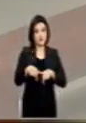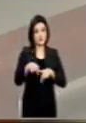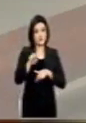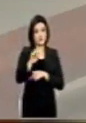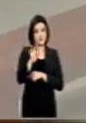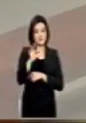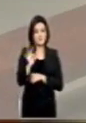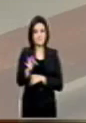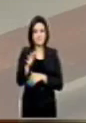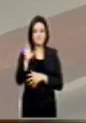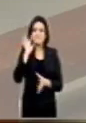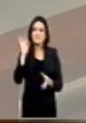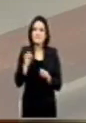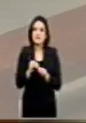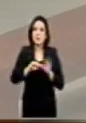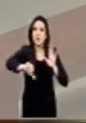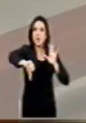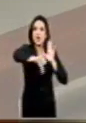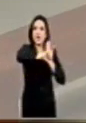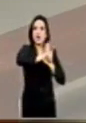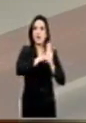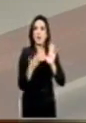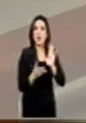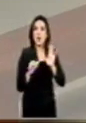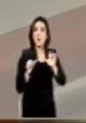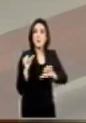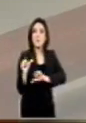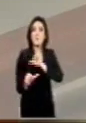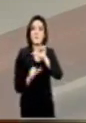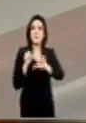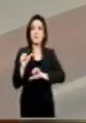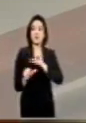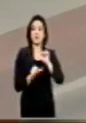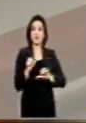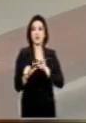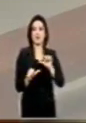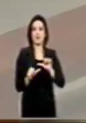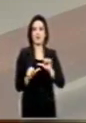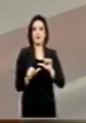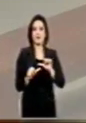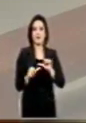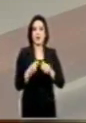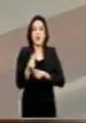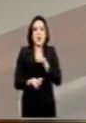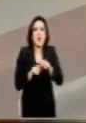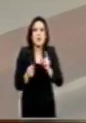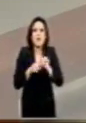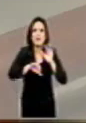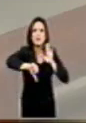se modificou. A forma de atuação do crime se modificou.